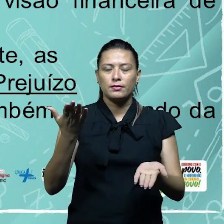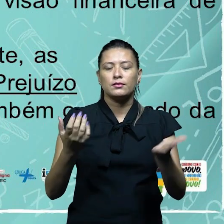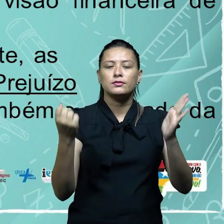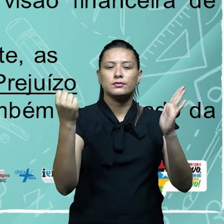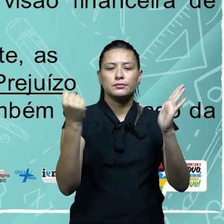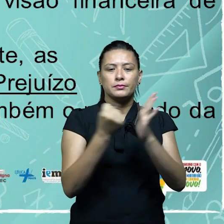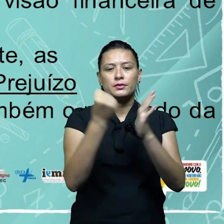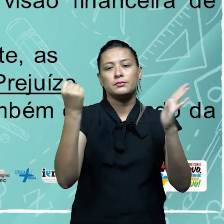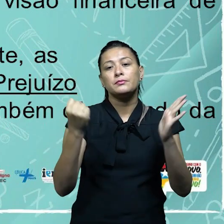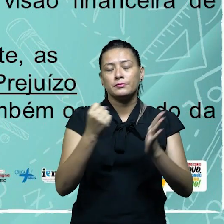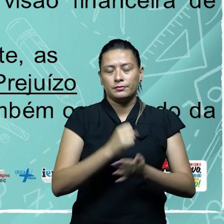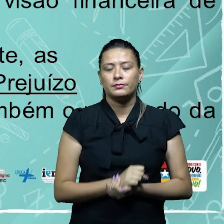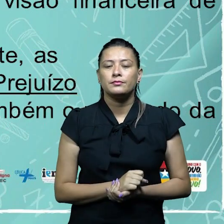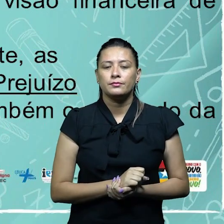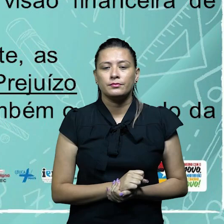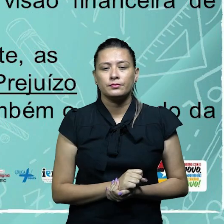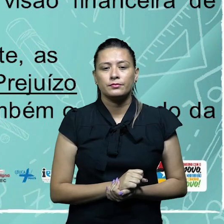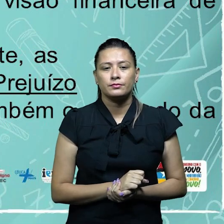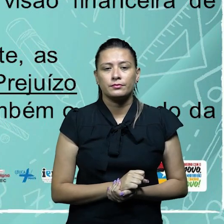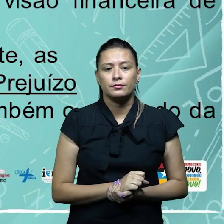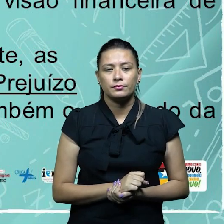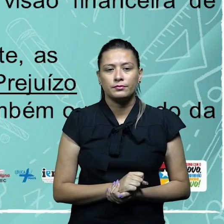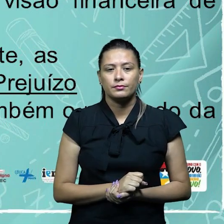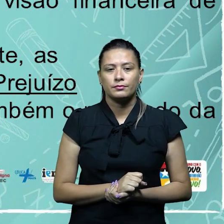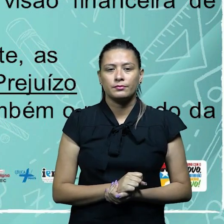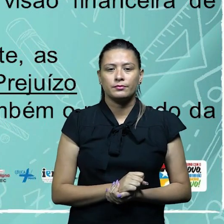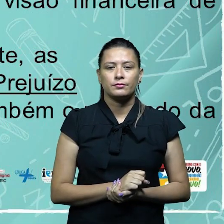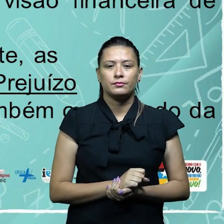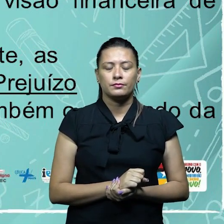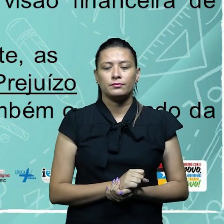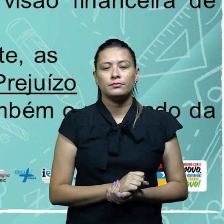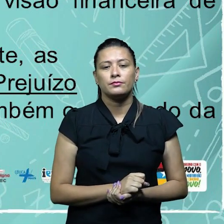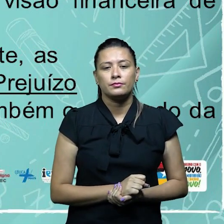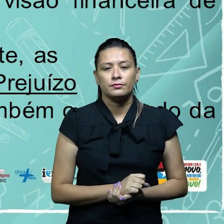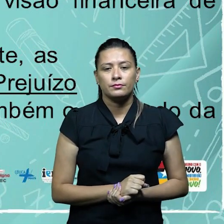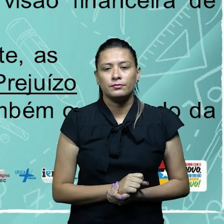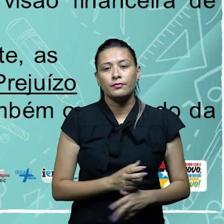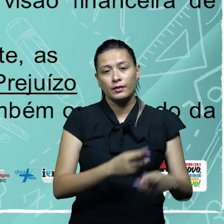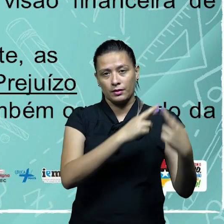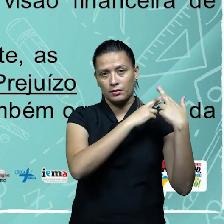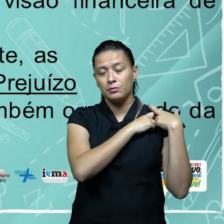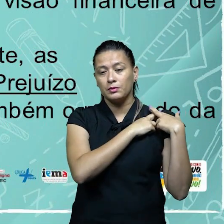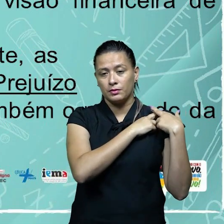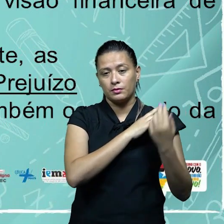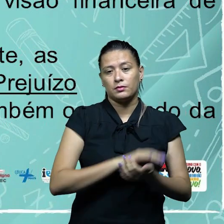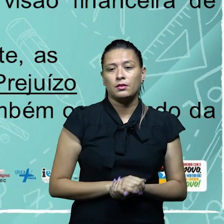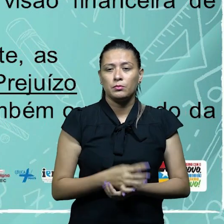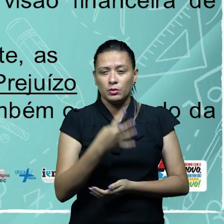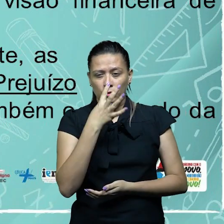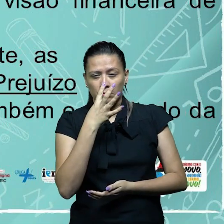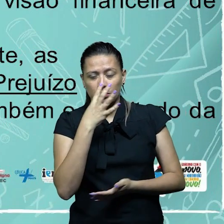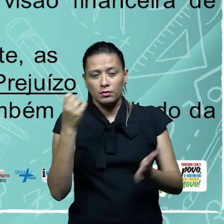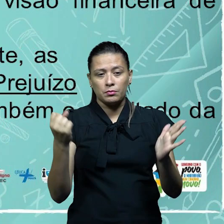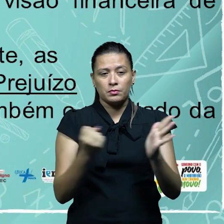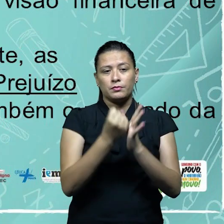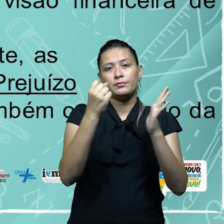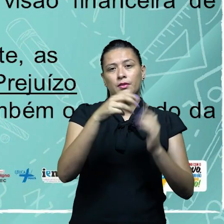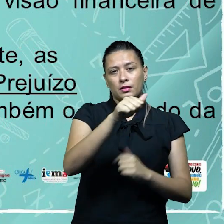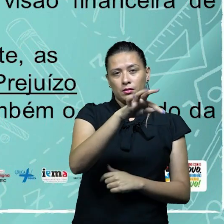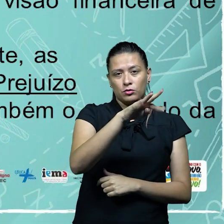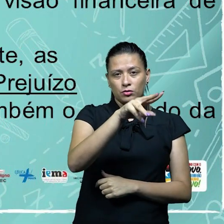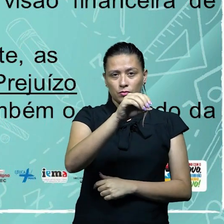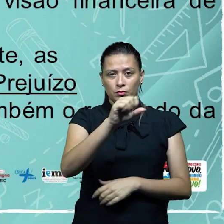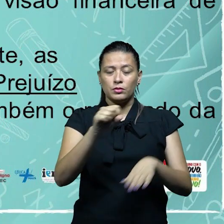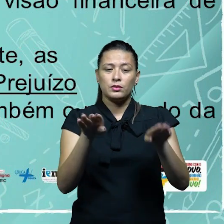patrimonial, responsável por analisar o patrimônio de ativos e passivos da empresa, como nós já citamos, tá? O outro relatório muito